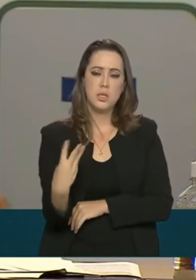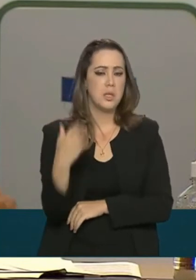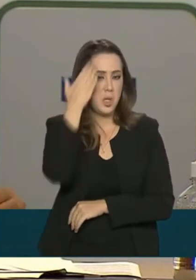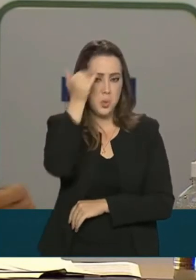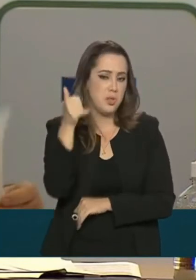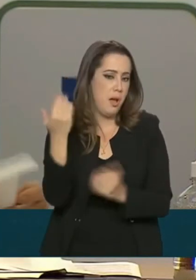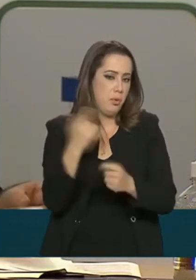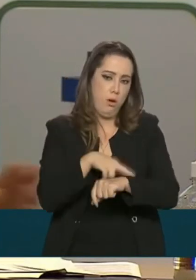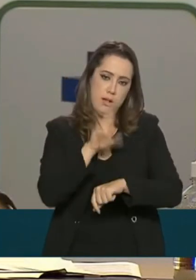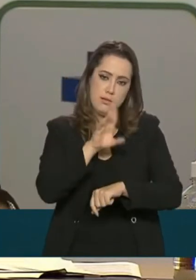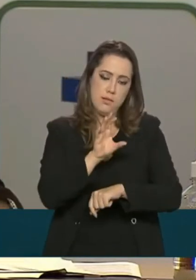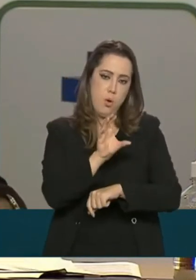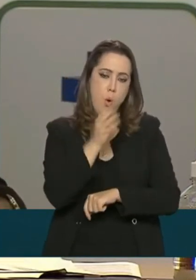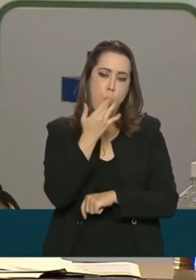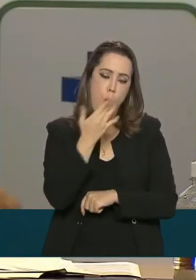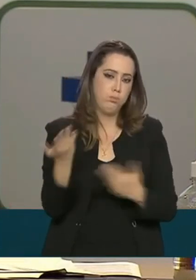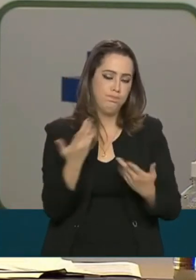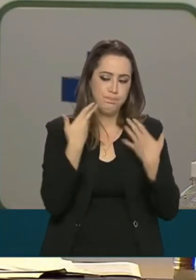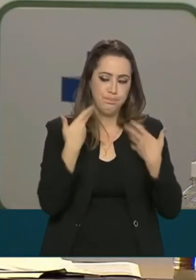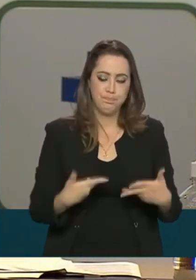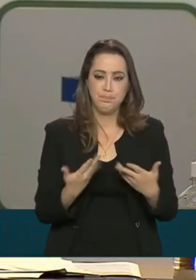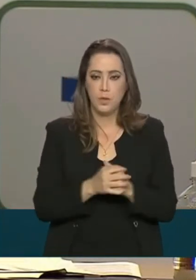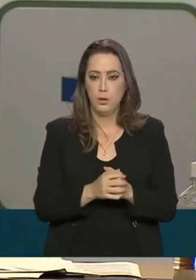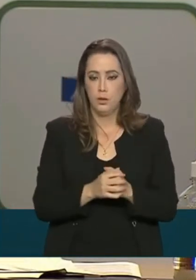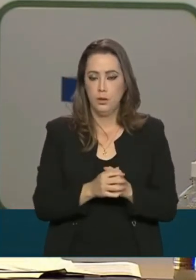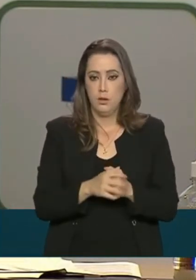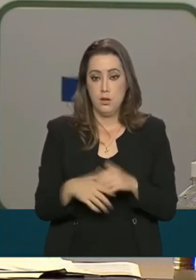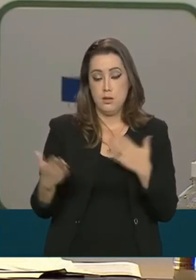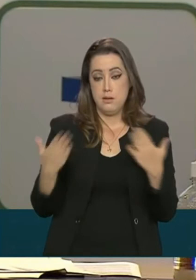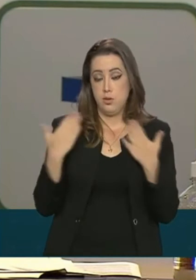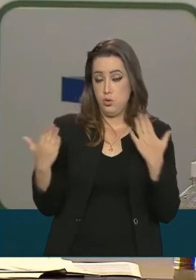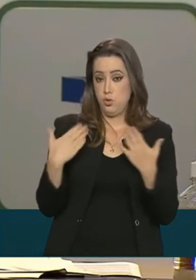ignorados ou não relatados. Quando avaliamos